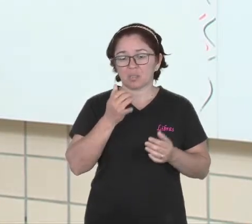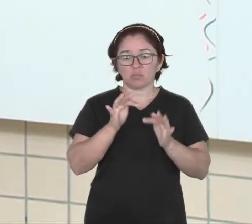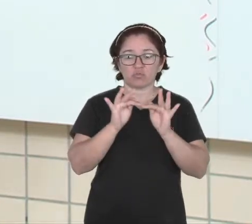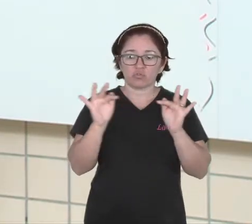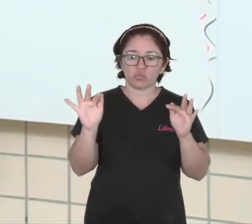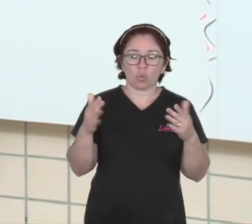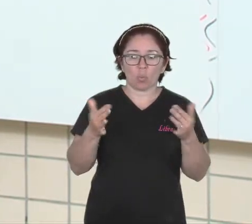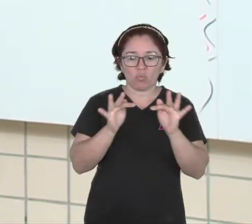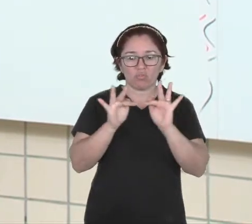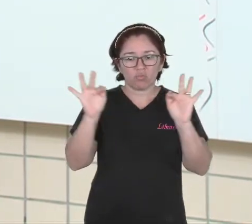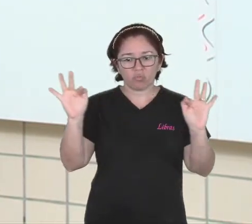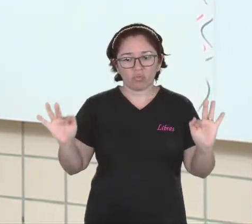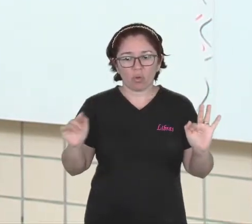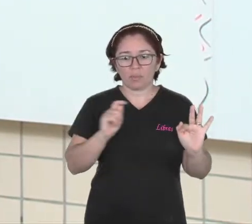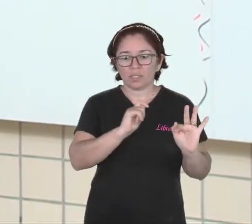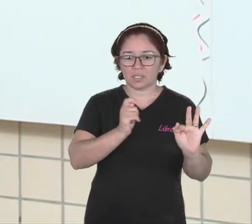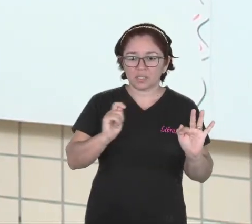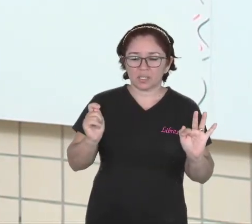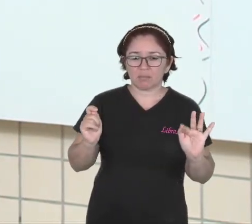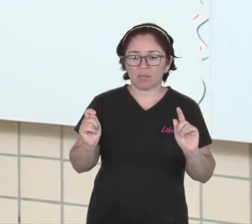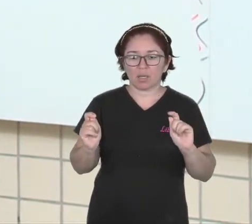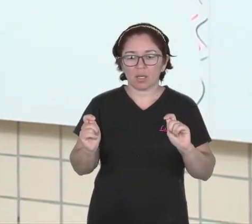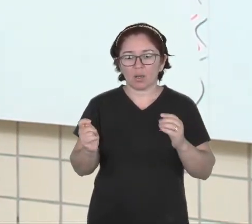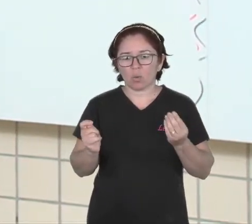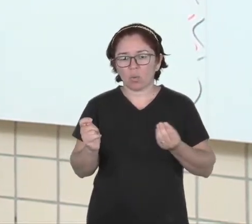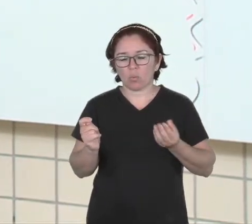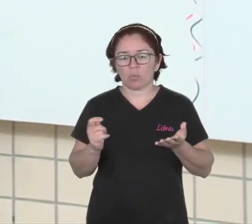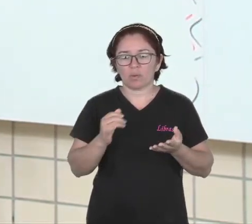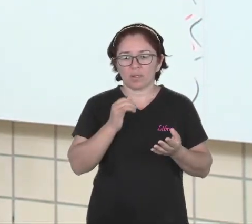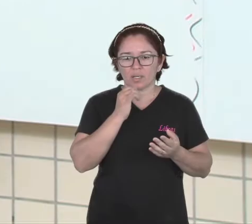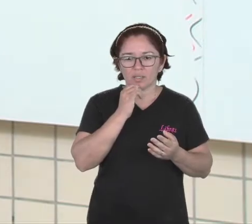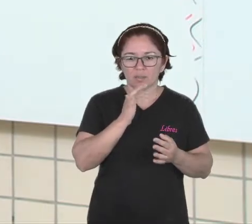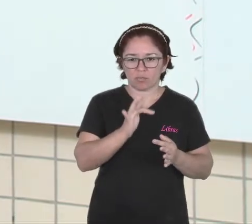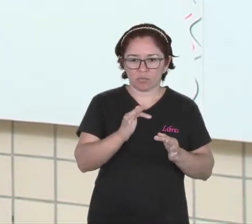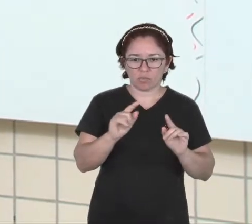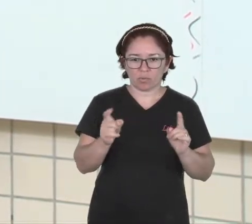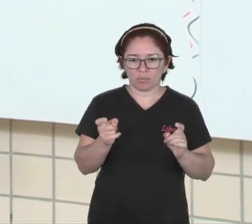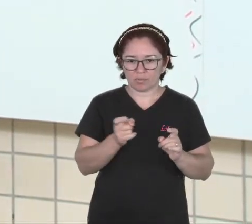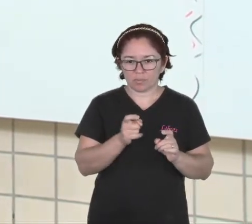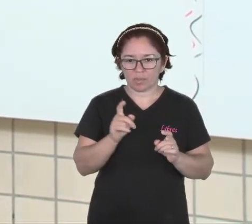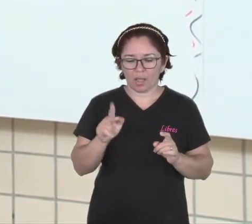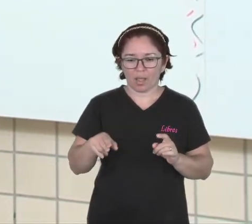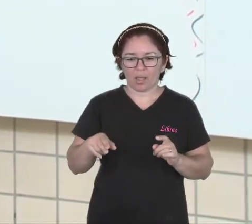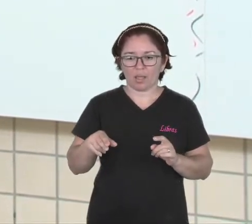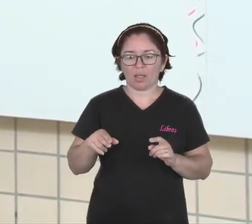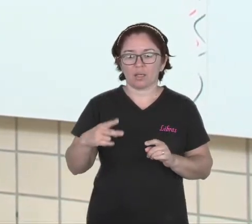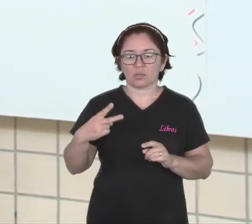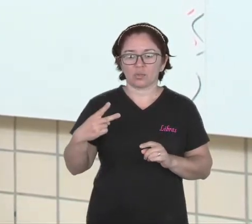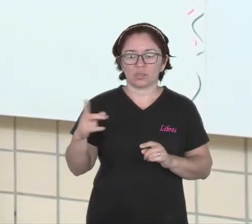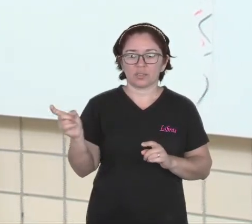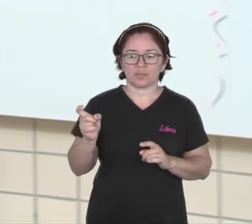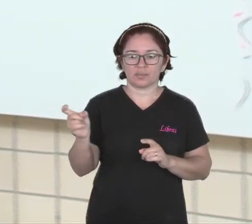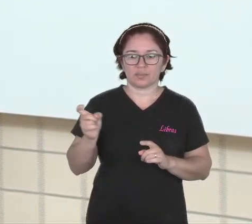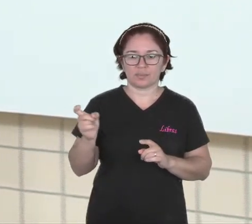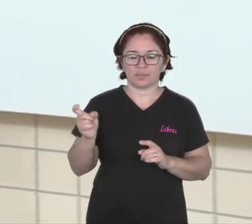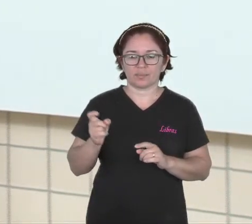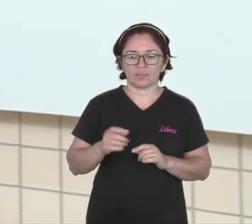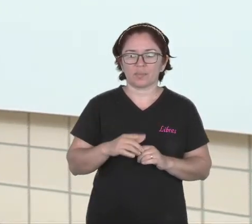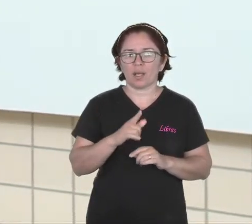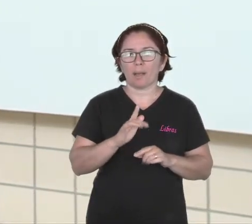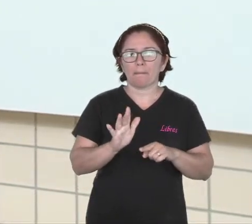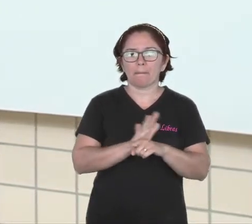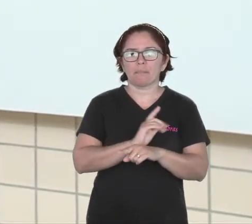formação, então eu tenho sempre o dobro do x, do elemento de partida. Tudo bem? O que ele pede